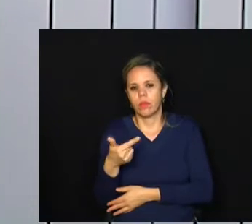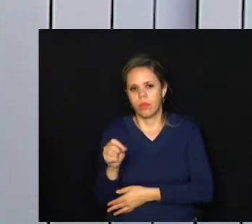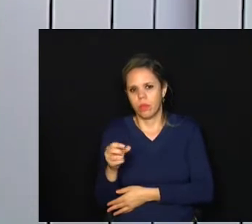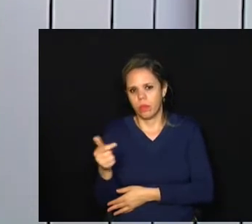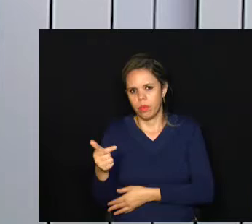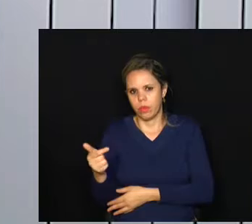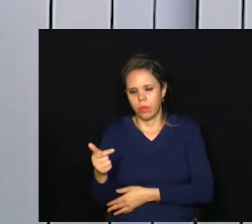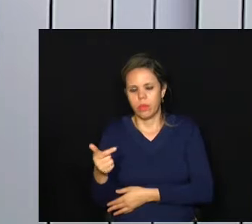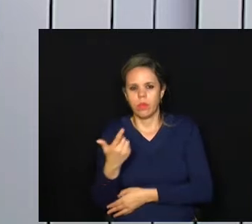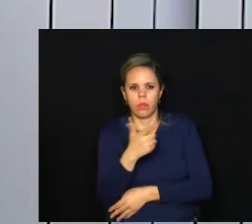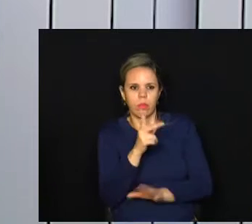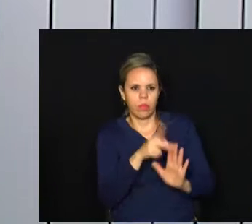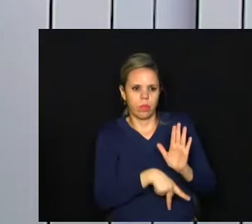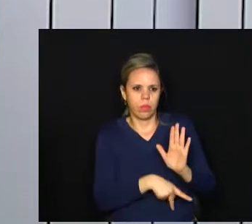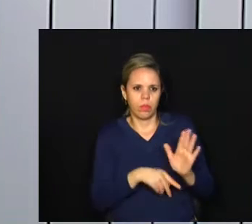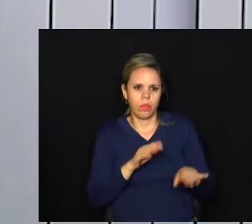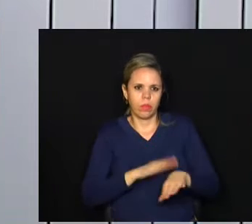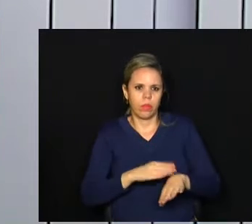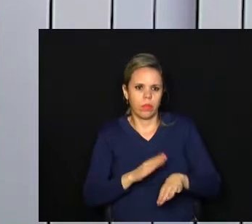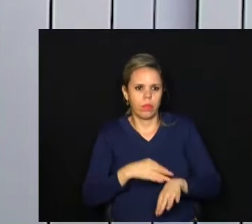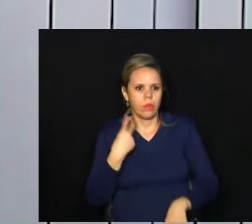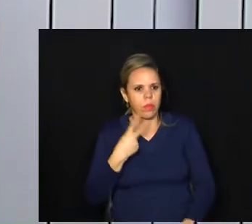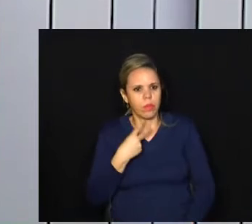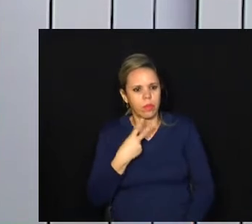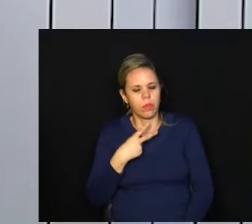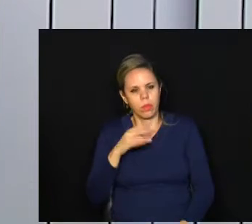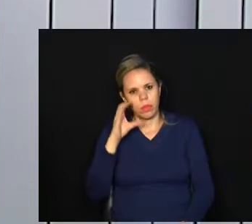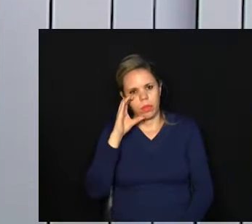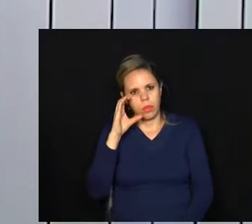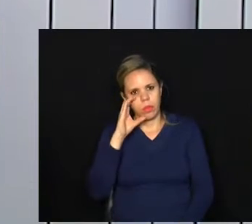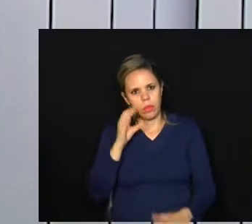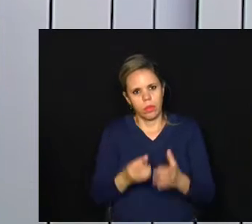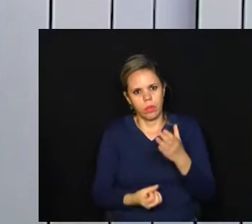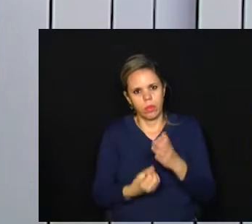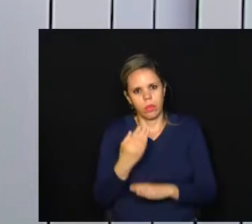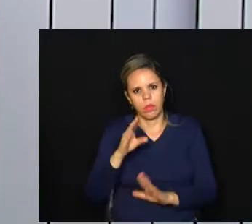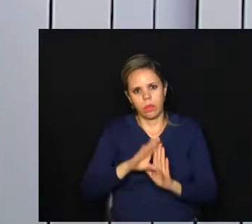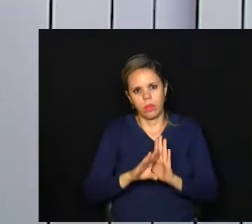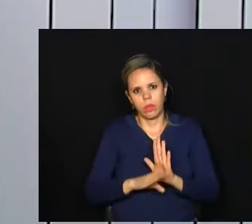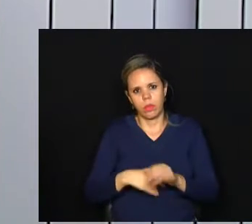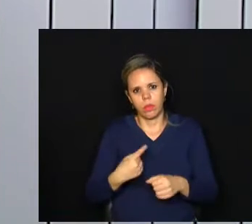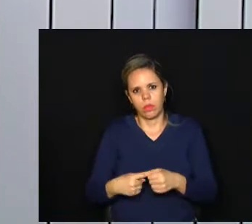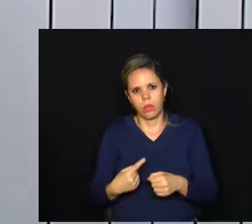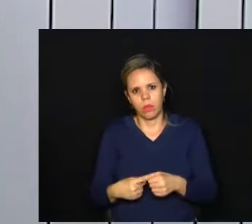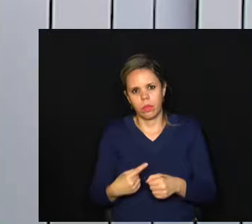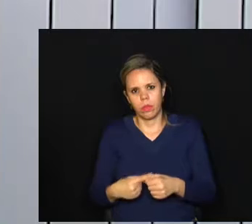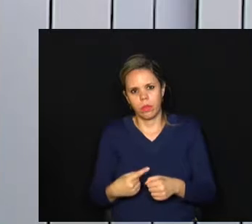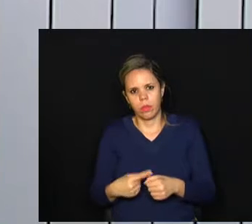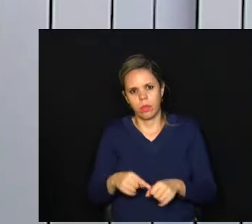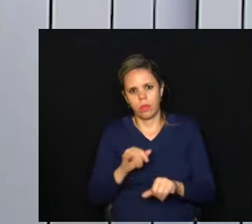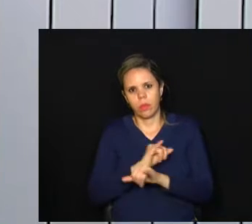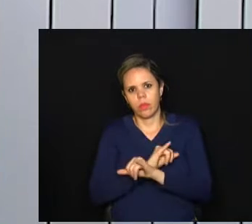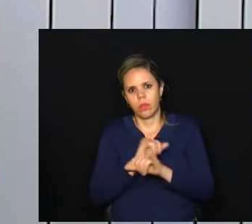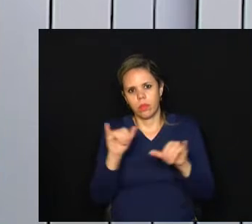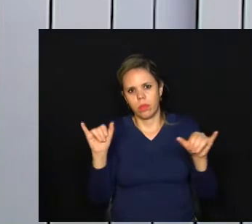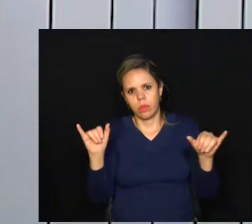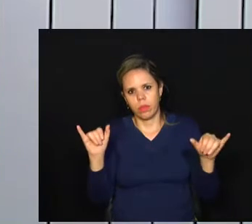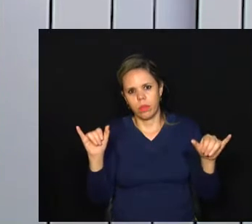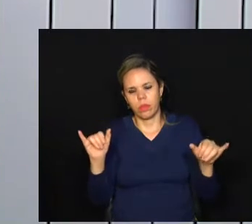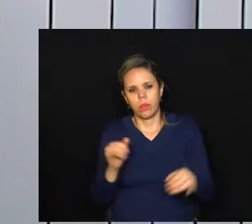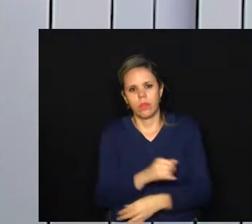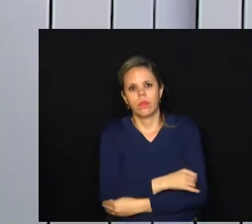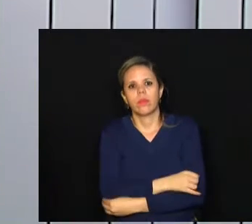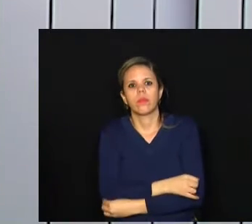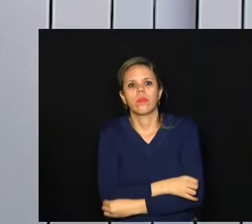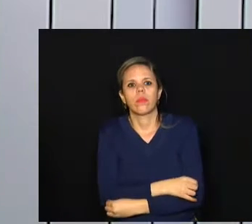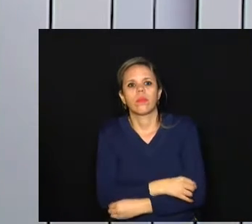um outro projeto de autoria do vereador Luiz Cirilo que cria o Programa Municipal de Divulgação, Prevenção